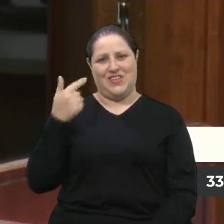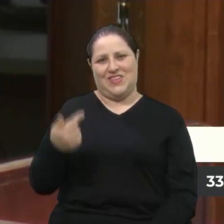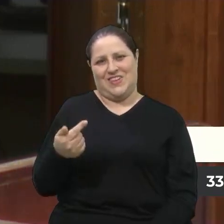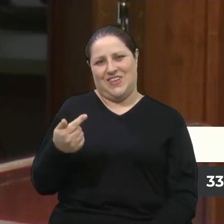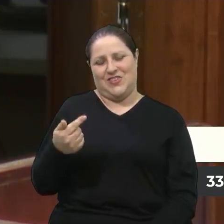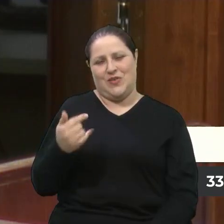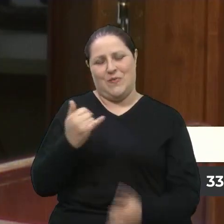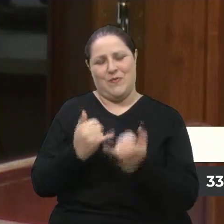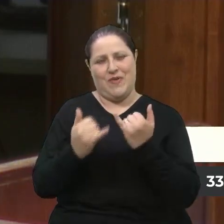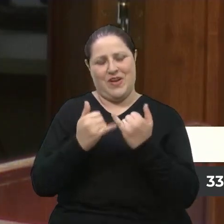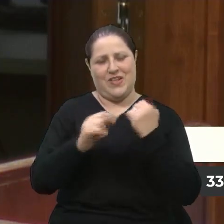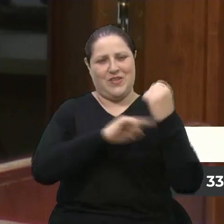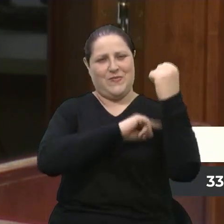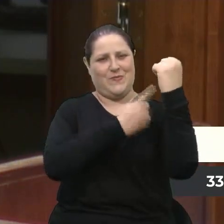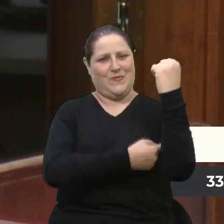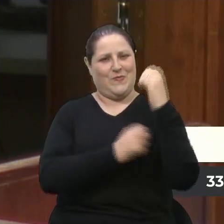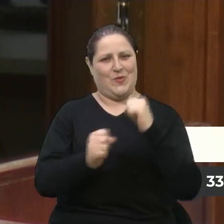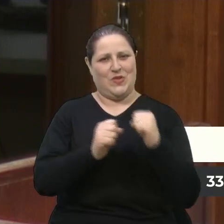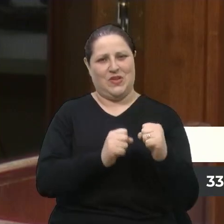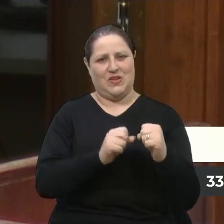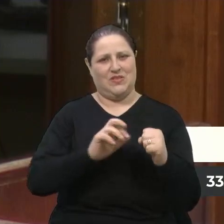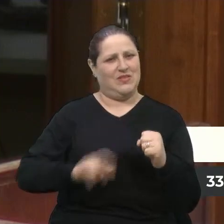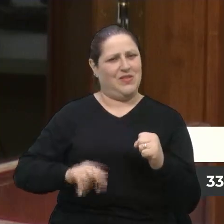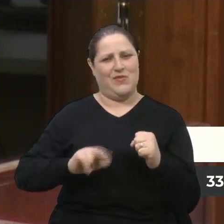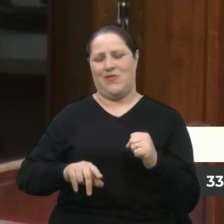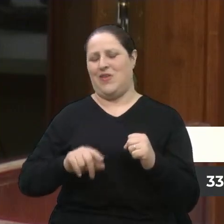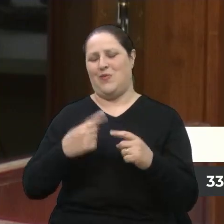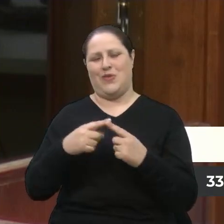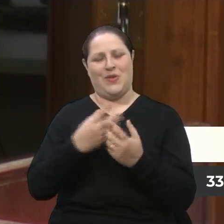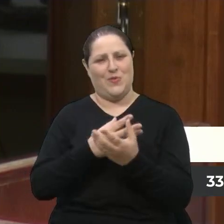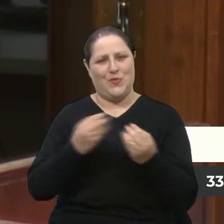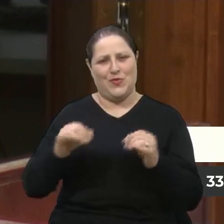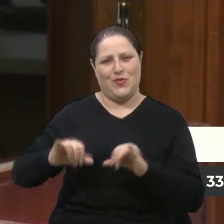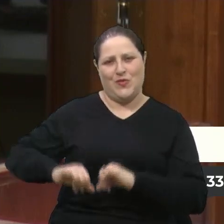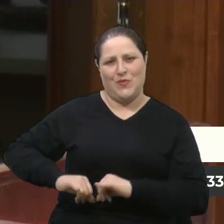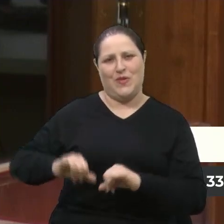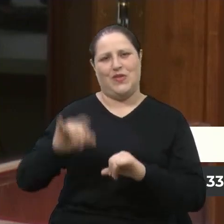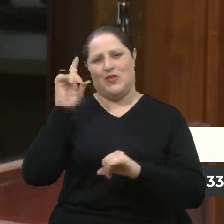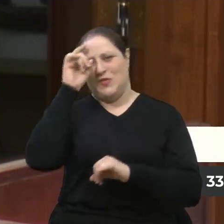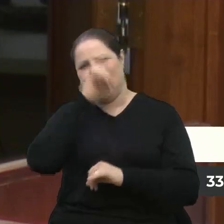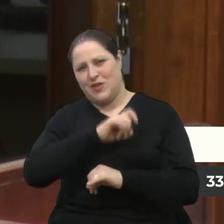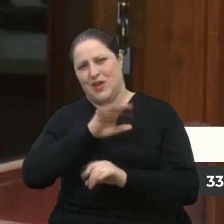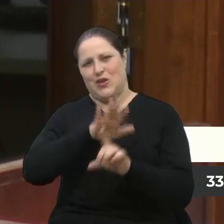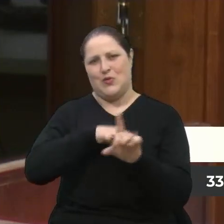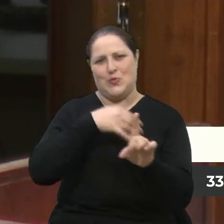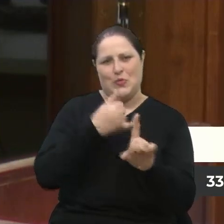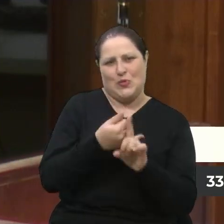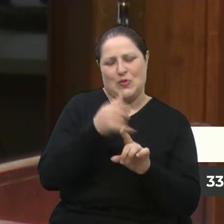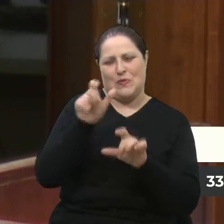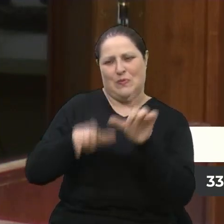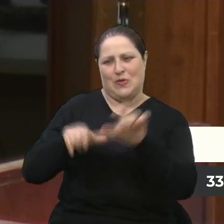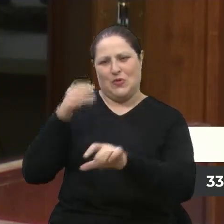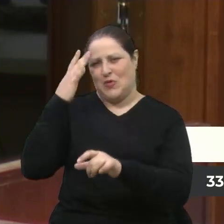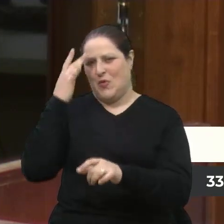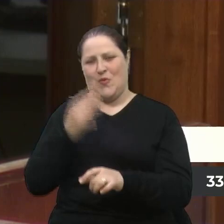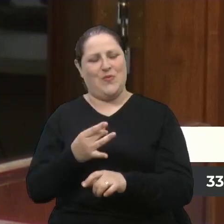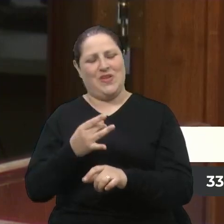bem assim. Tem muito sofrimento, tem muita dificuldade, tem muito bullying, tem muita falta de compreensão das pessoas. E